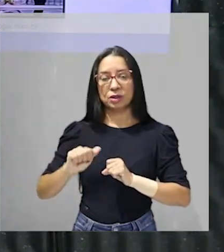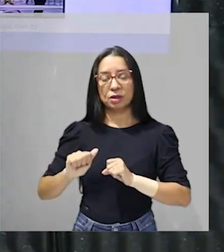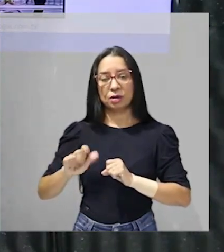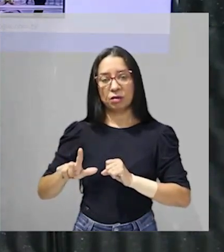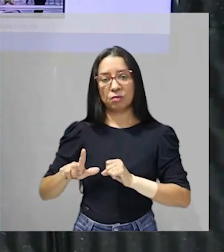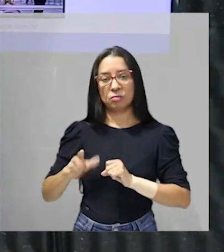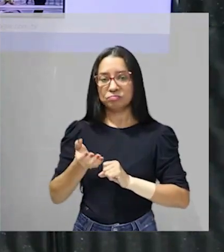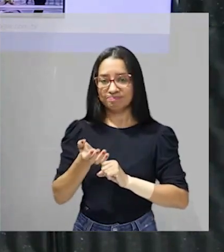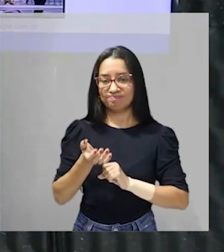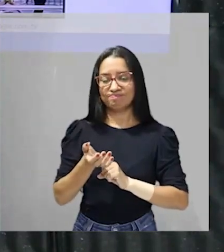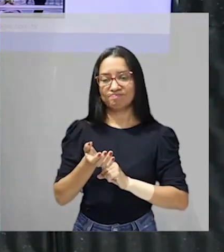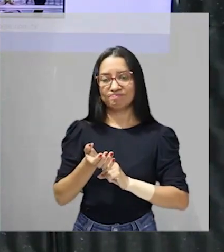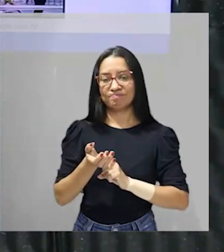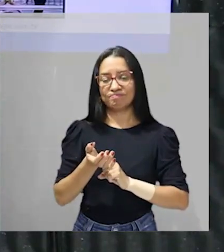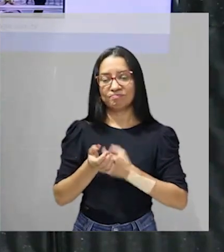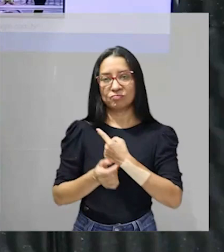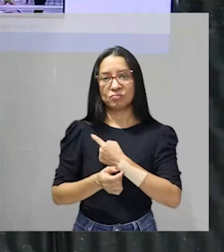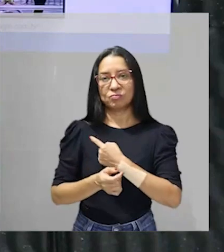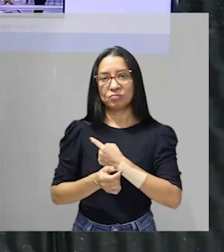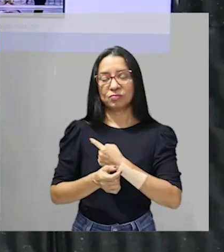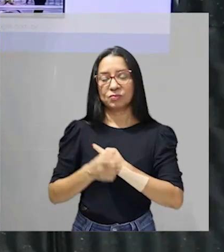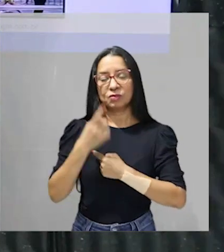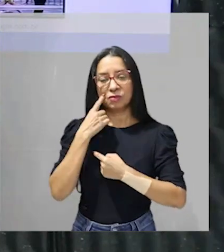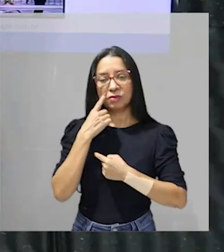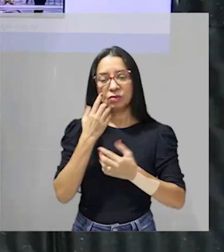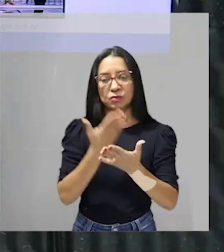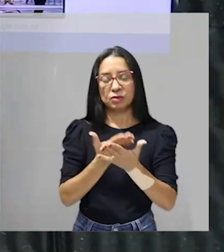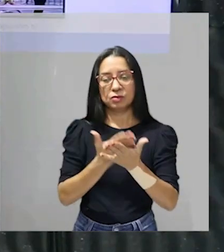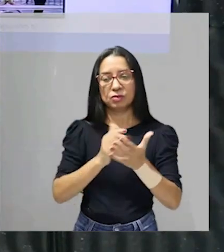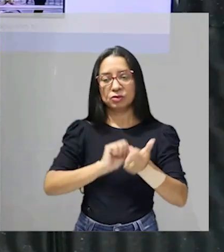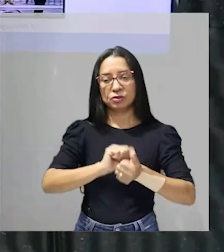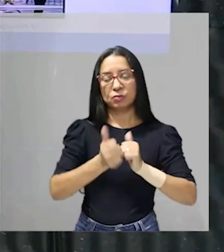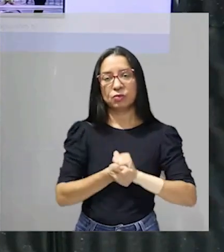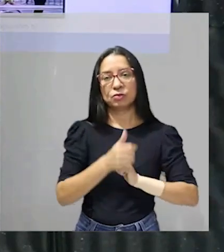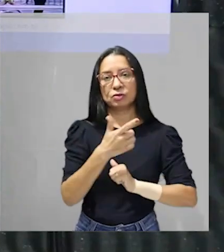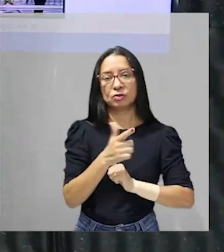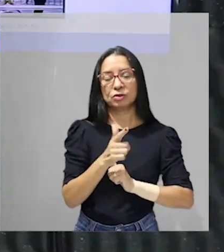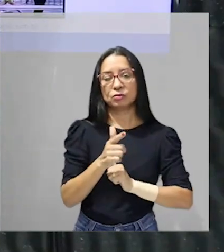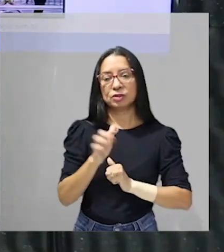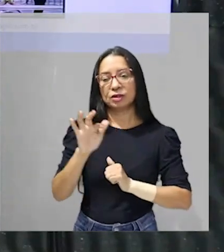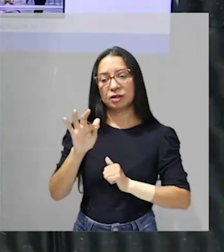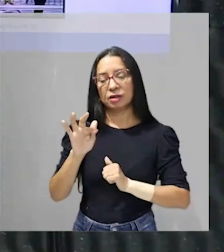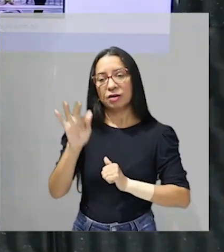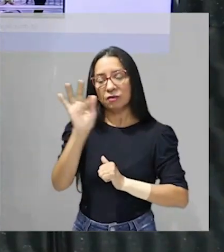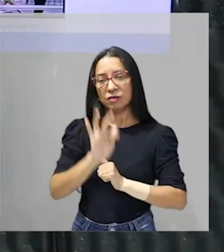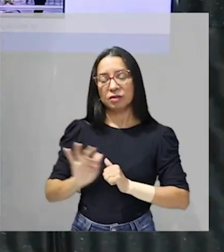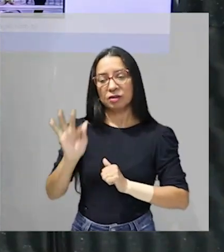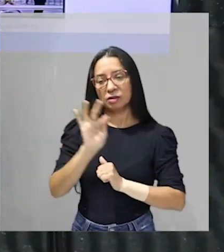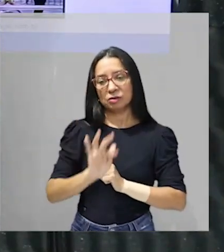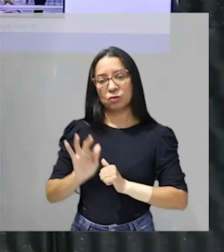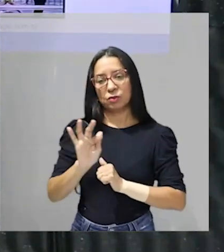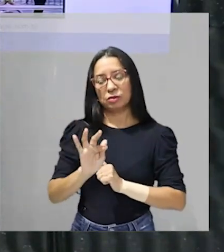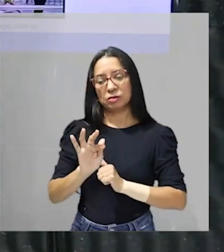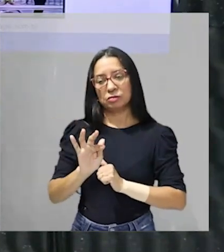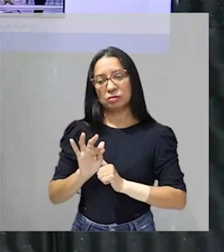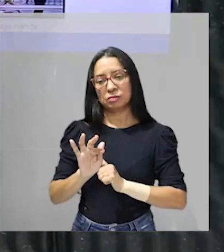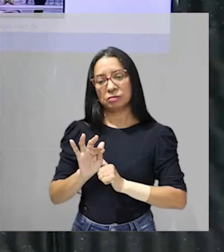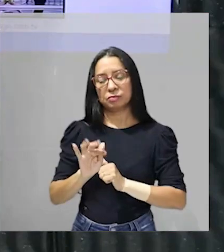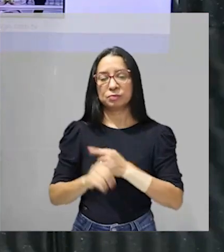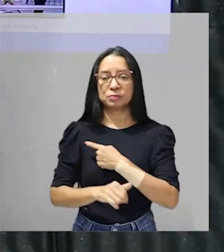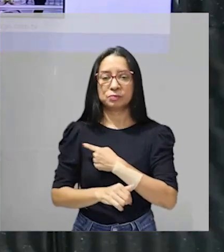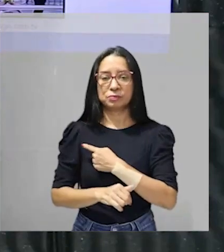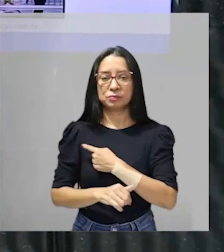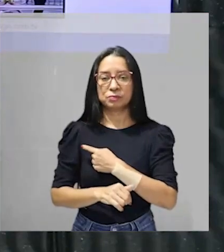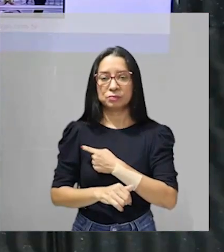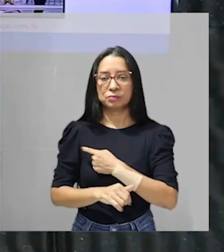e os esportes Vocês verão nas aulas de na aula de esporte é que não existe federações Confederações instituições eu pego